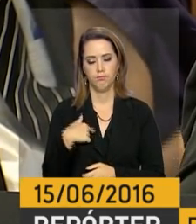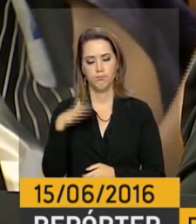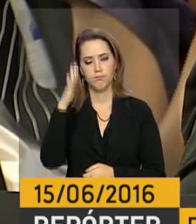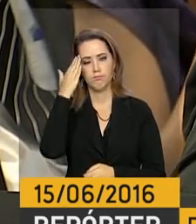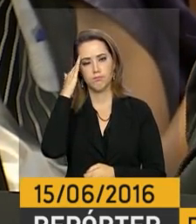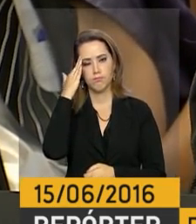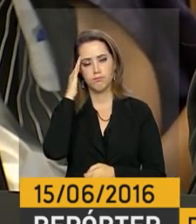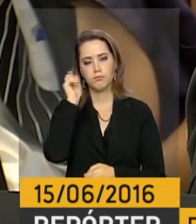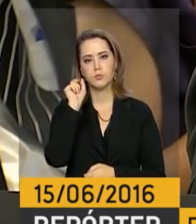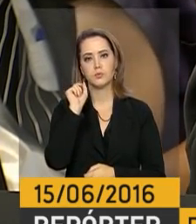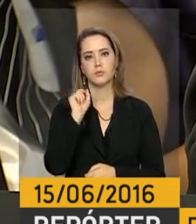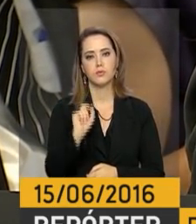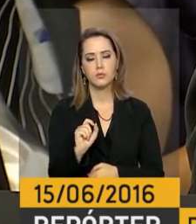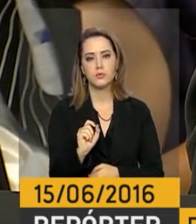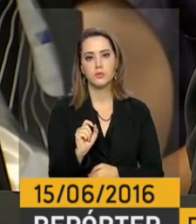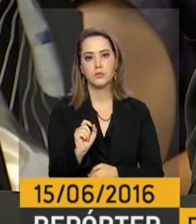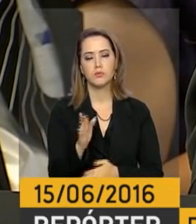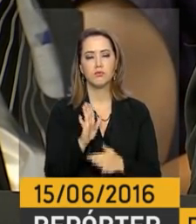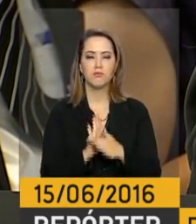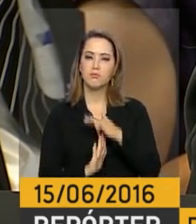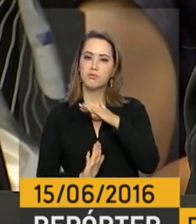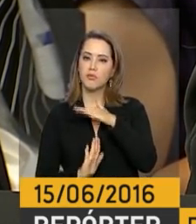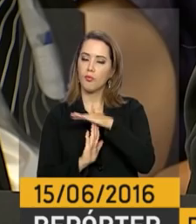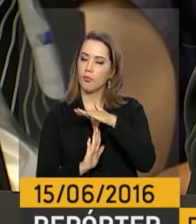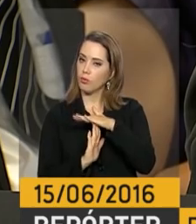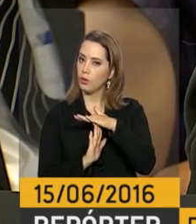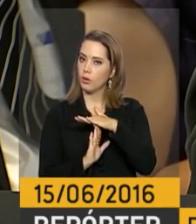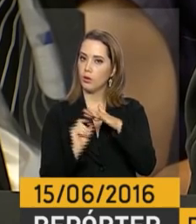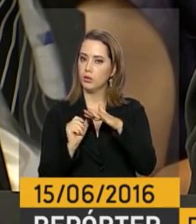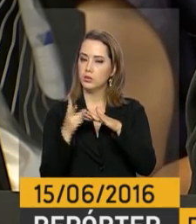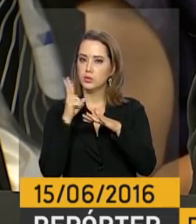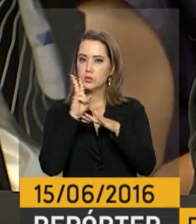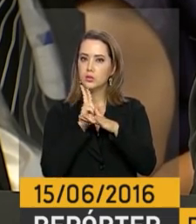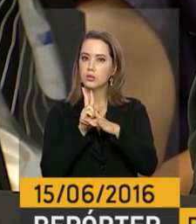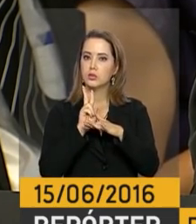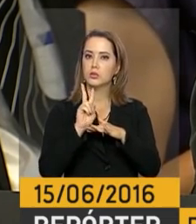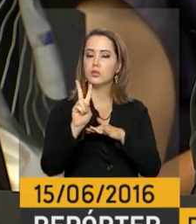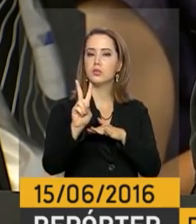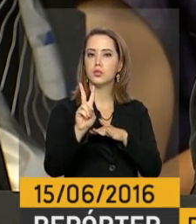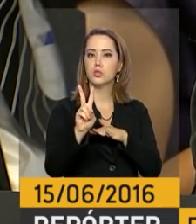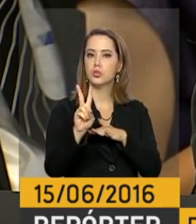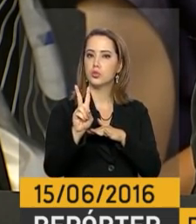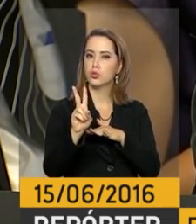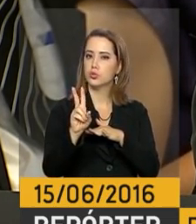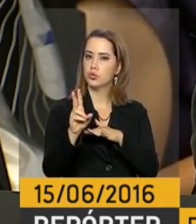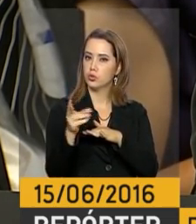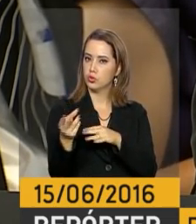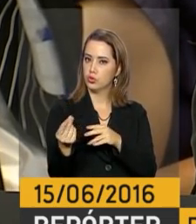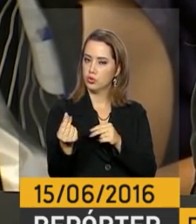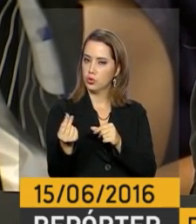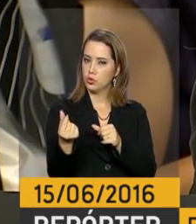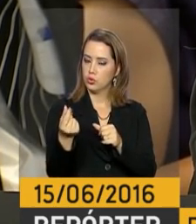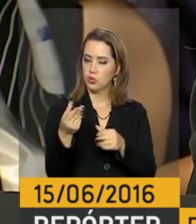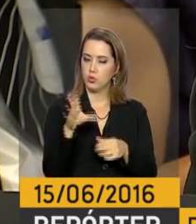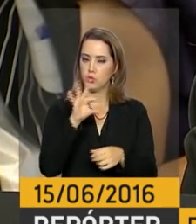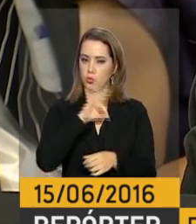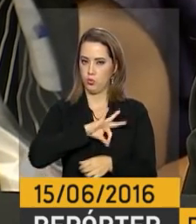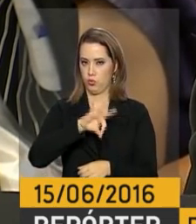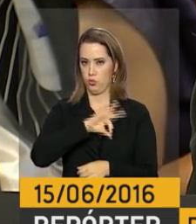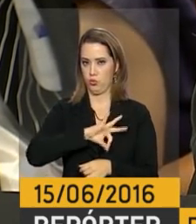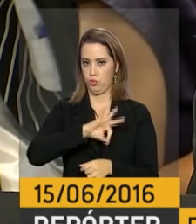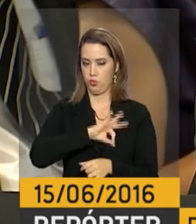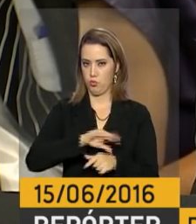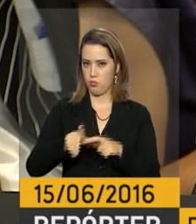pouquinho essa questão do teto quando a gente olha paraa folha dos servidores, do funcionalismo, porque ela vem